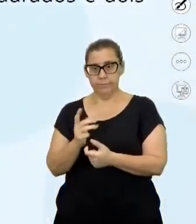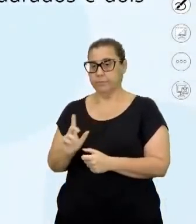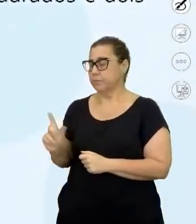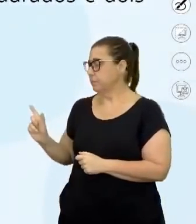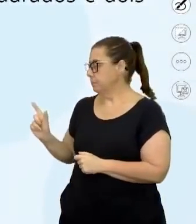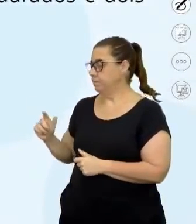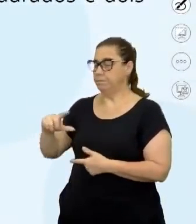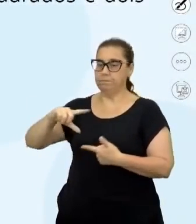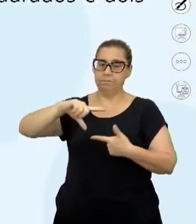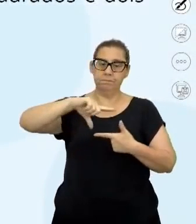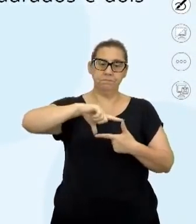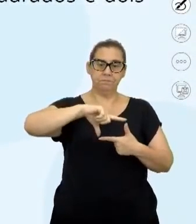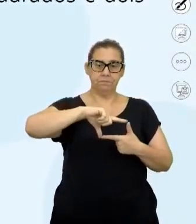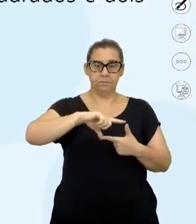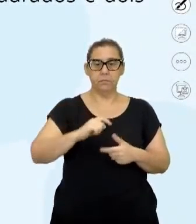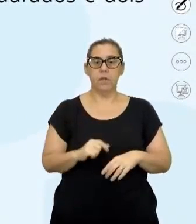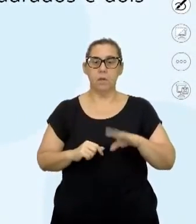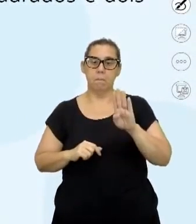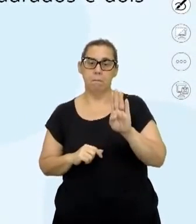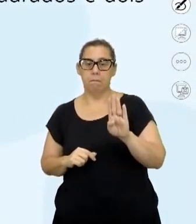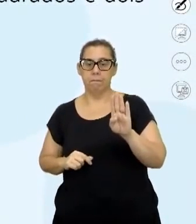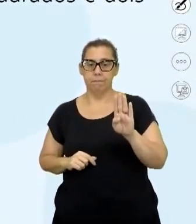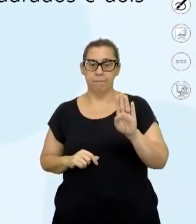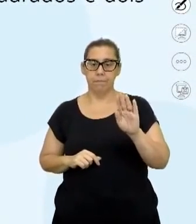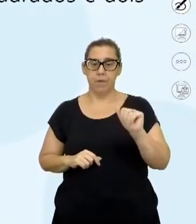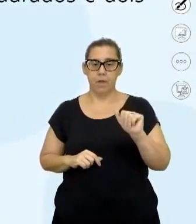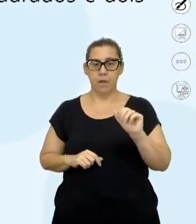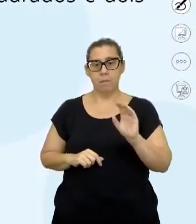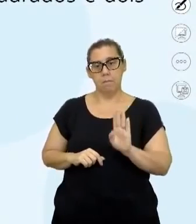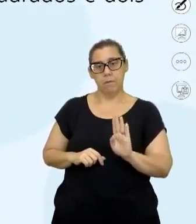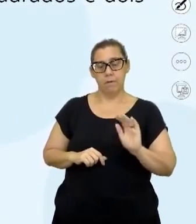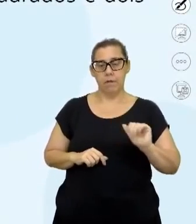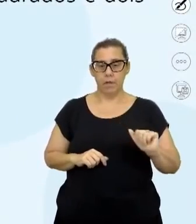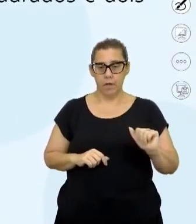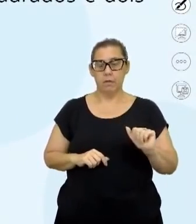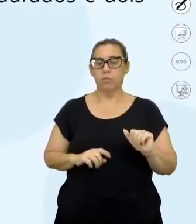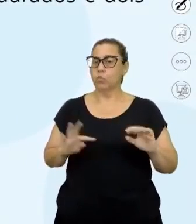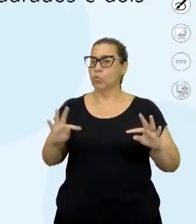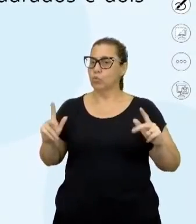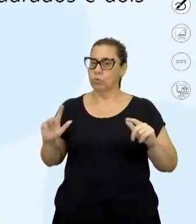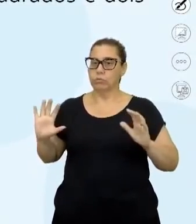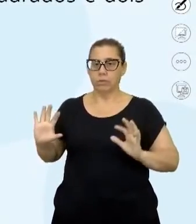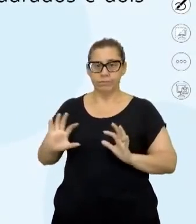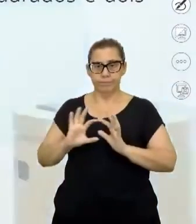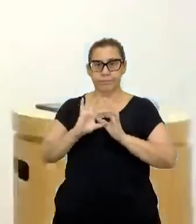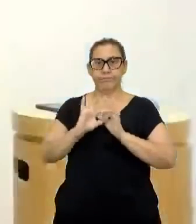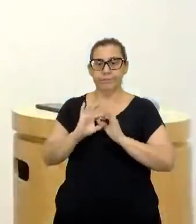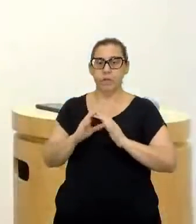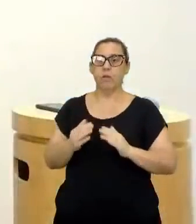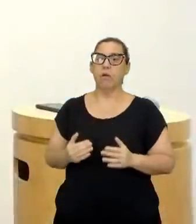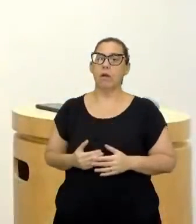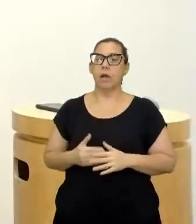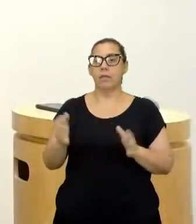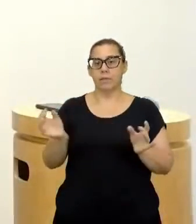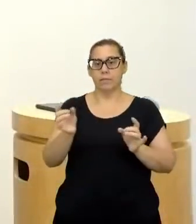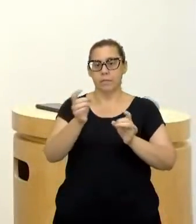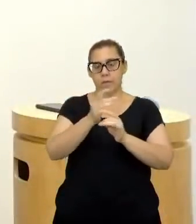retângulo aqui com o B por A e o B por A. Essas peças vão acompanhar a gente aí até